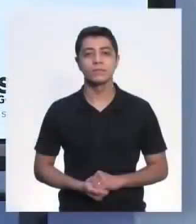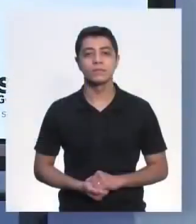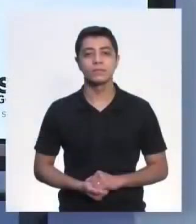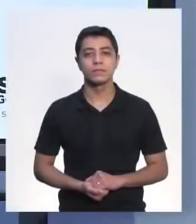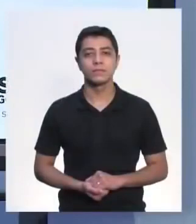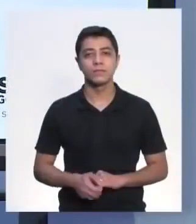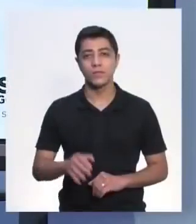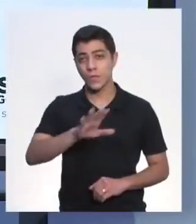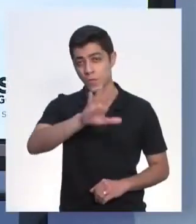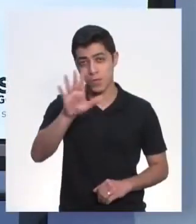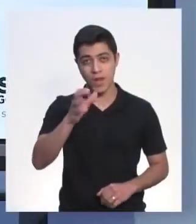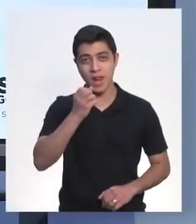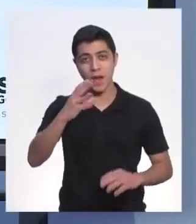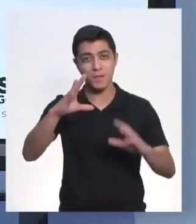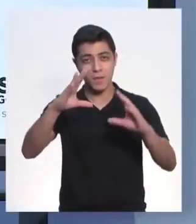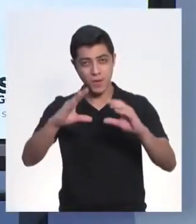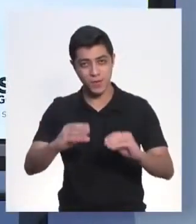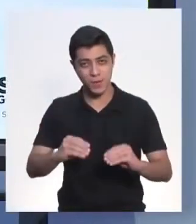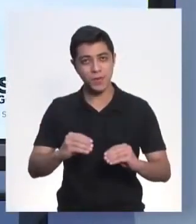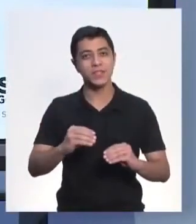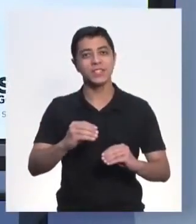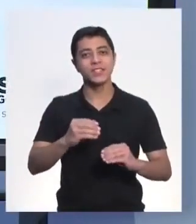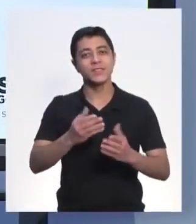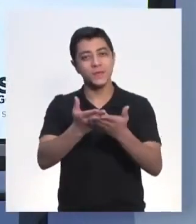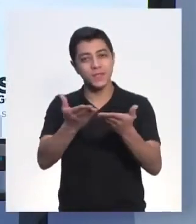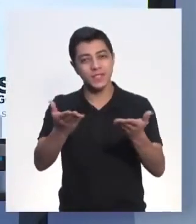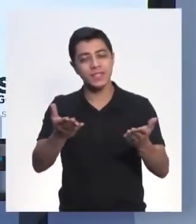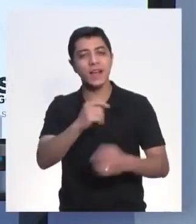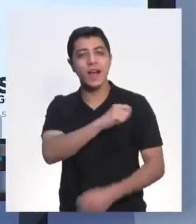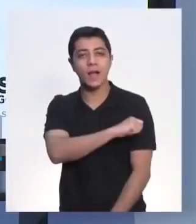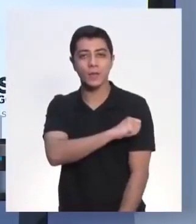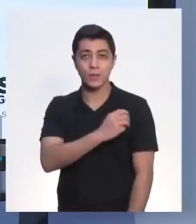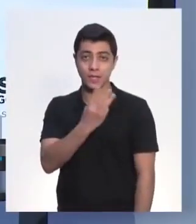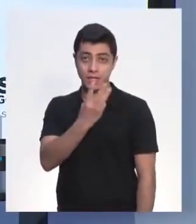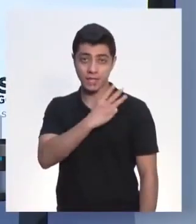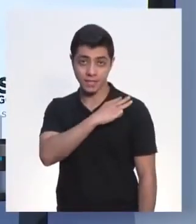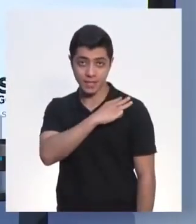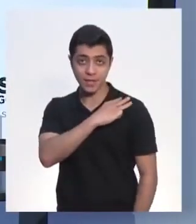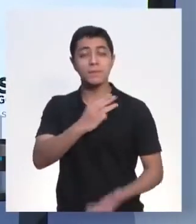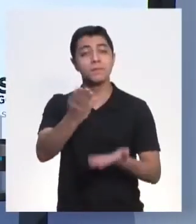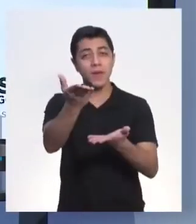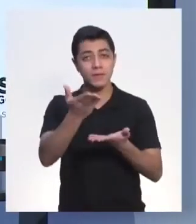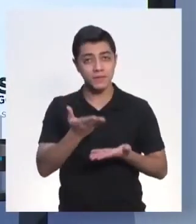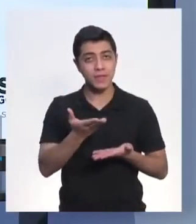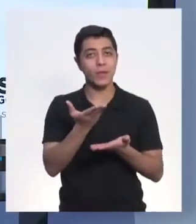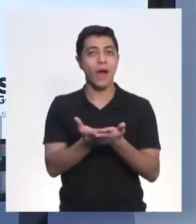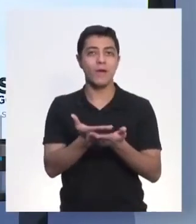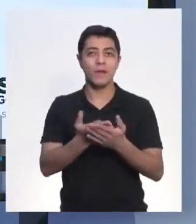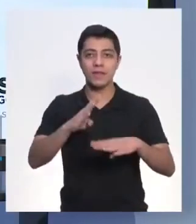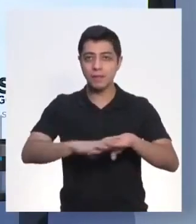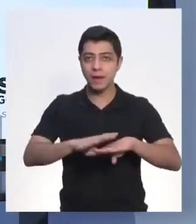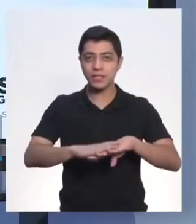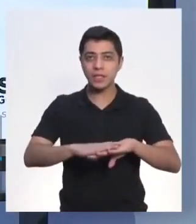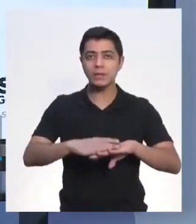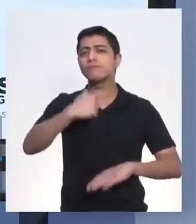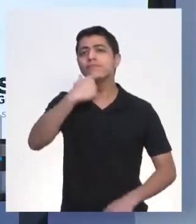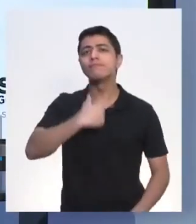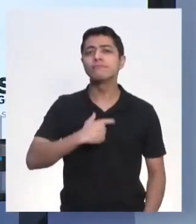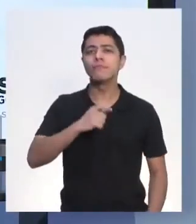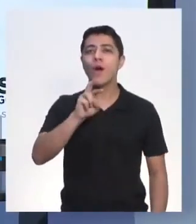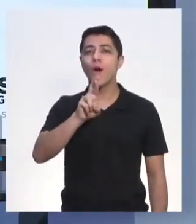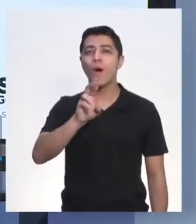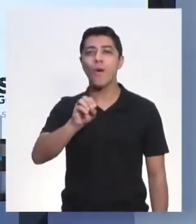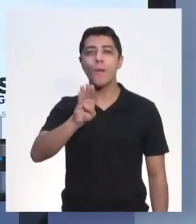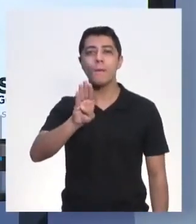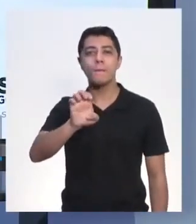Olá, boa noite, alunos da terceira série do ensino médio. Sejam todos bem-vindos a mais uma aula de matemática. Eu sou a professora Roberta e hoje